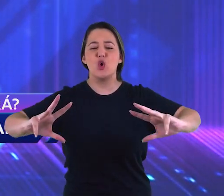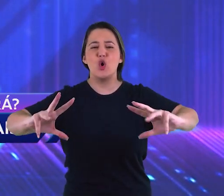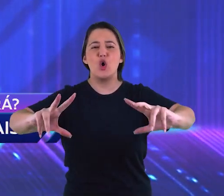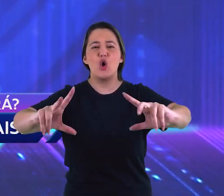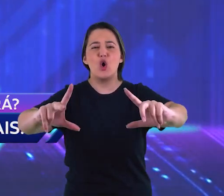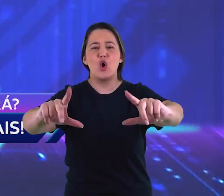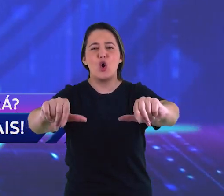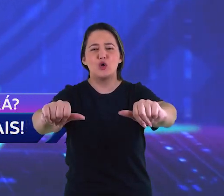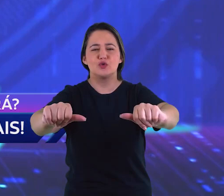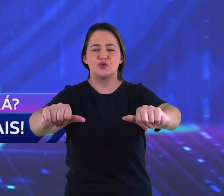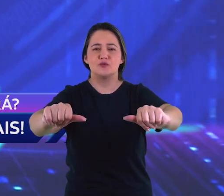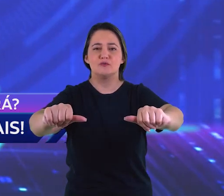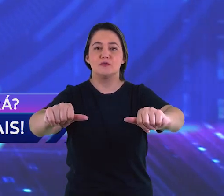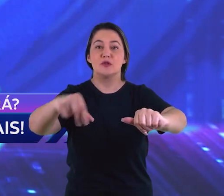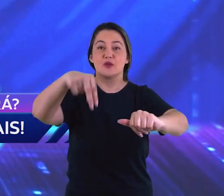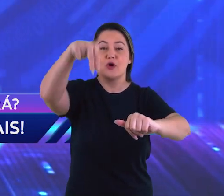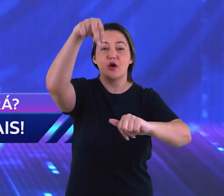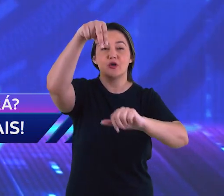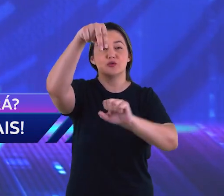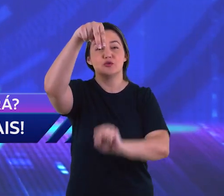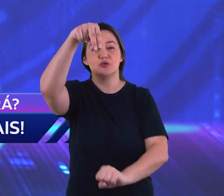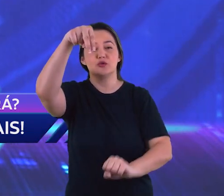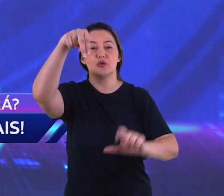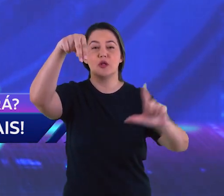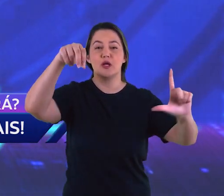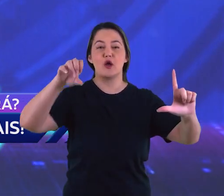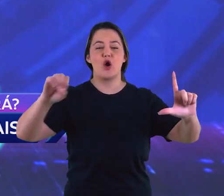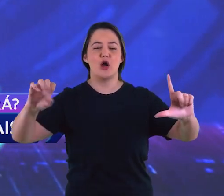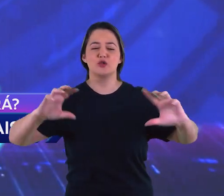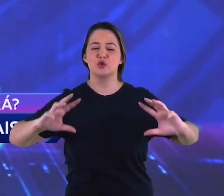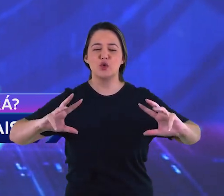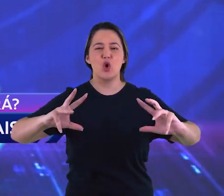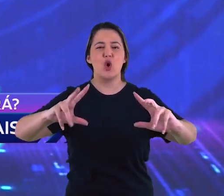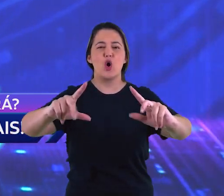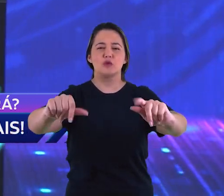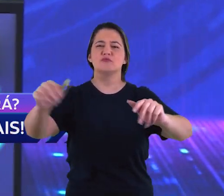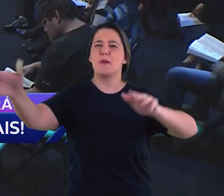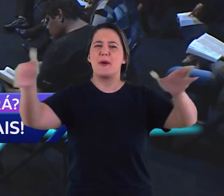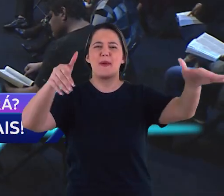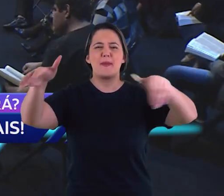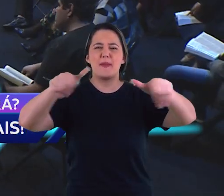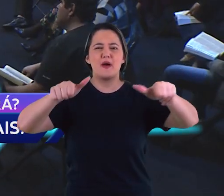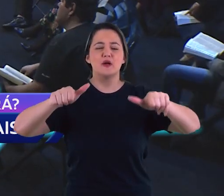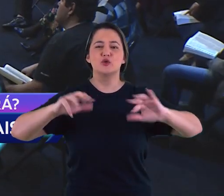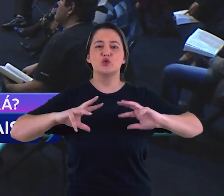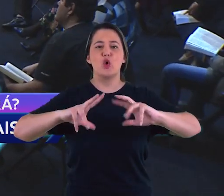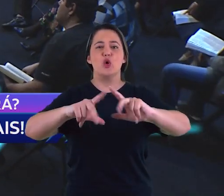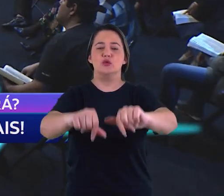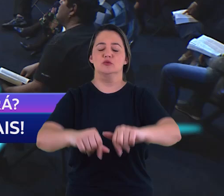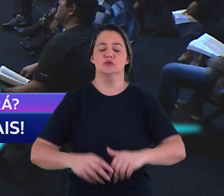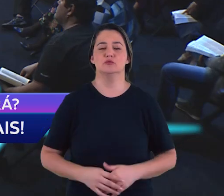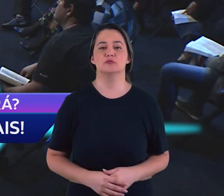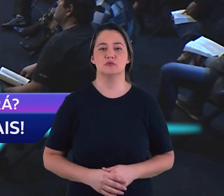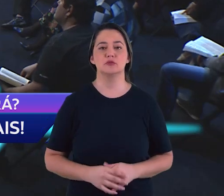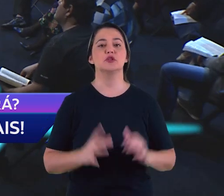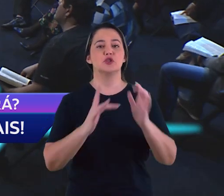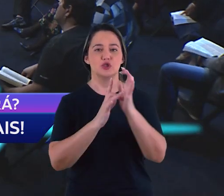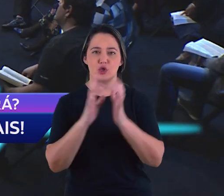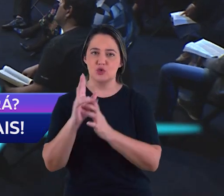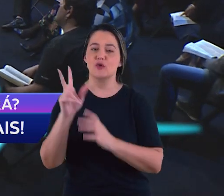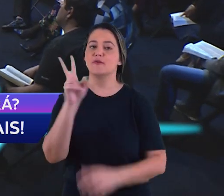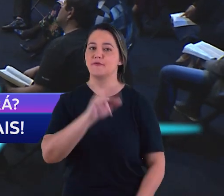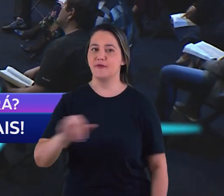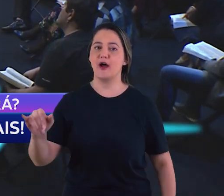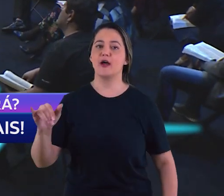escolhidos dos quatro ventos, de uma a outra extremidade dos céus. Jesus vai vir, veja,